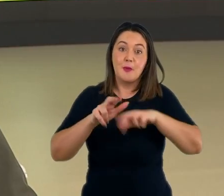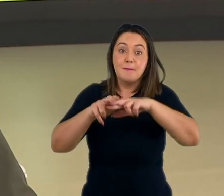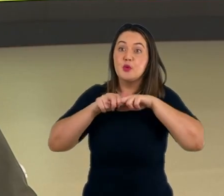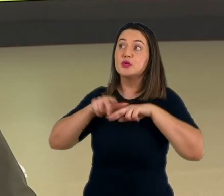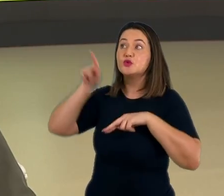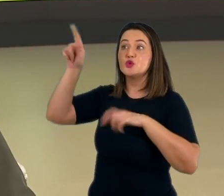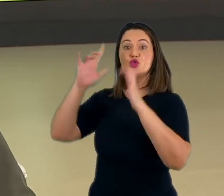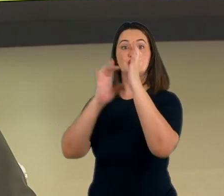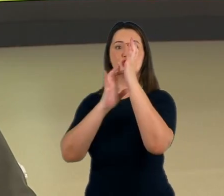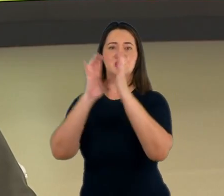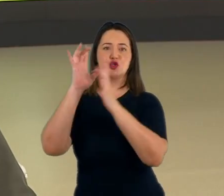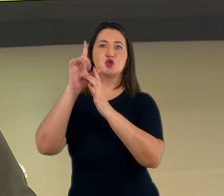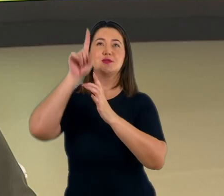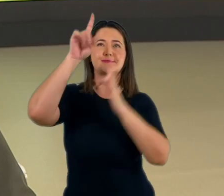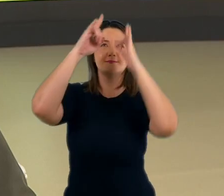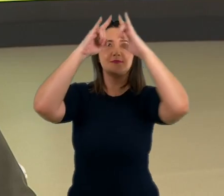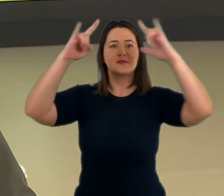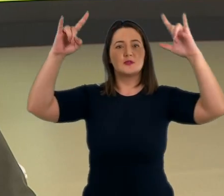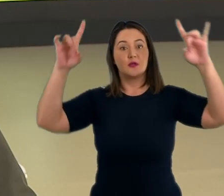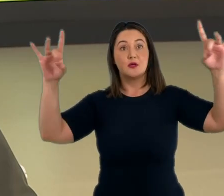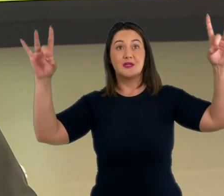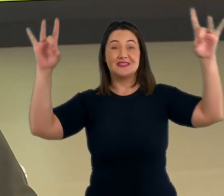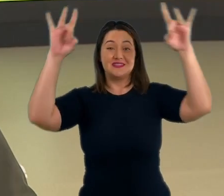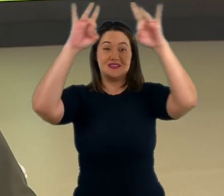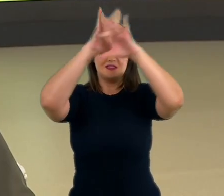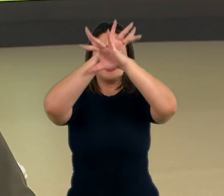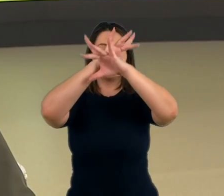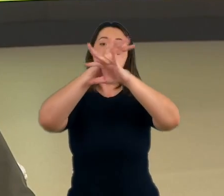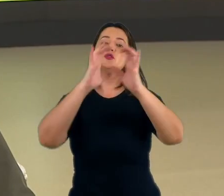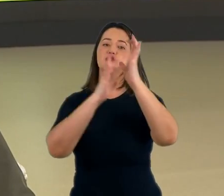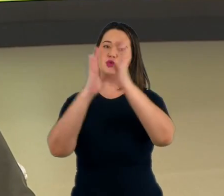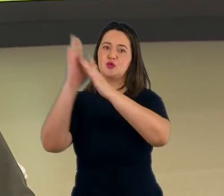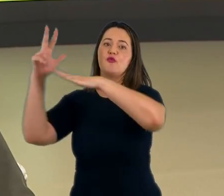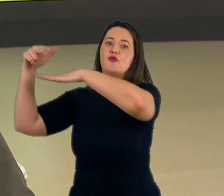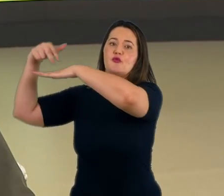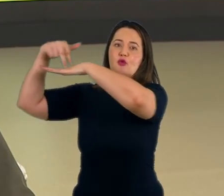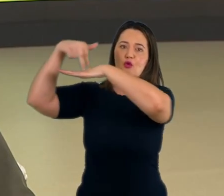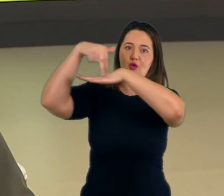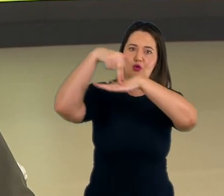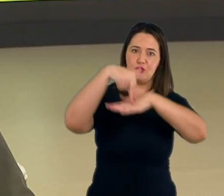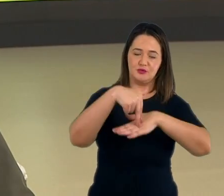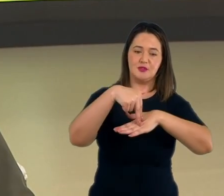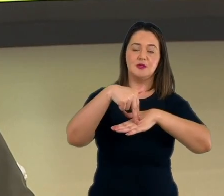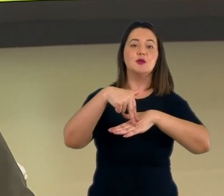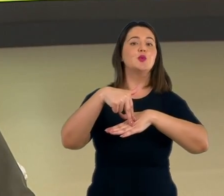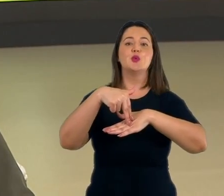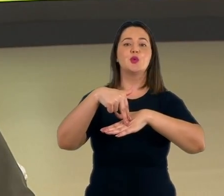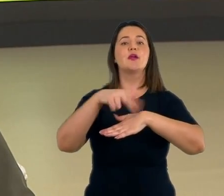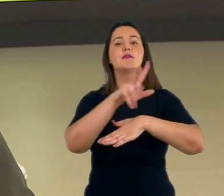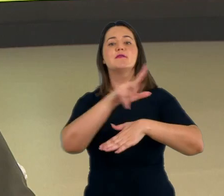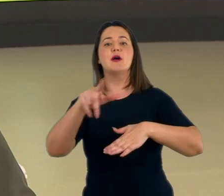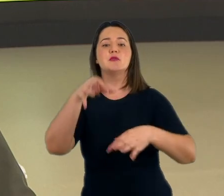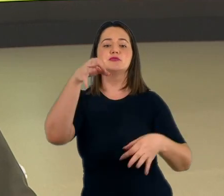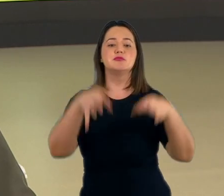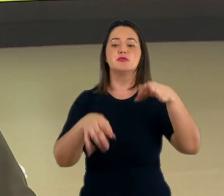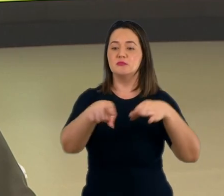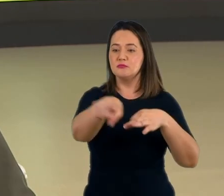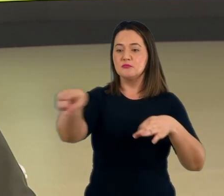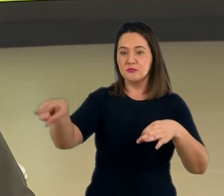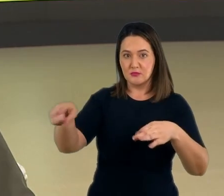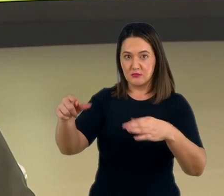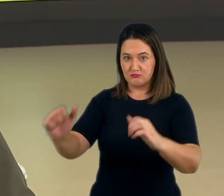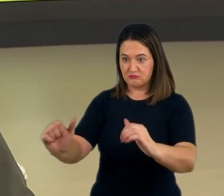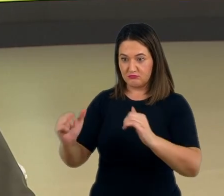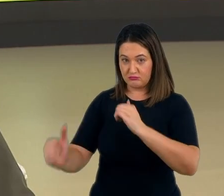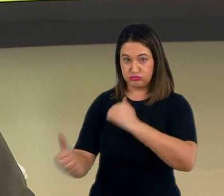Ao Jesus concluir o juízo de Deus na expiação celestial, ele retornará à terra e dará a sentença